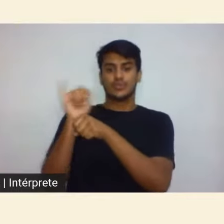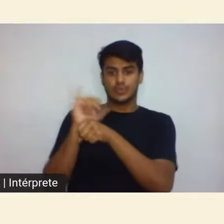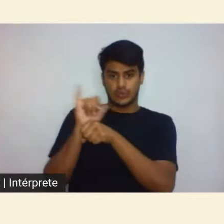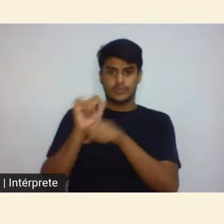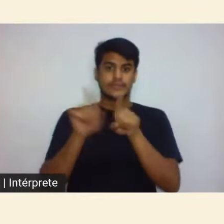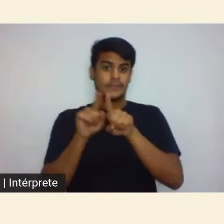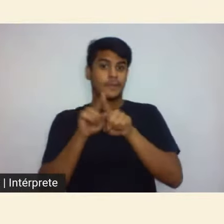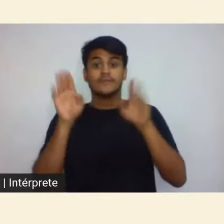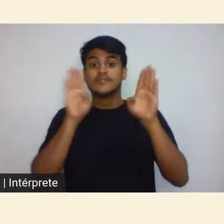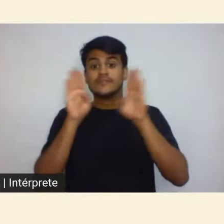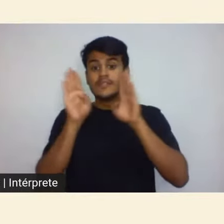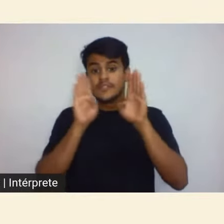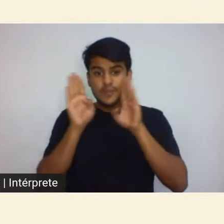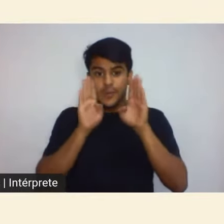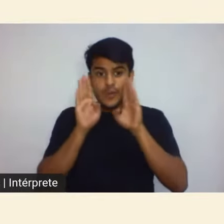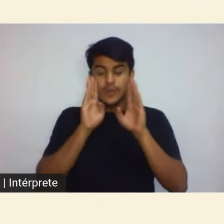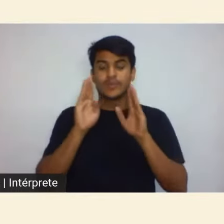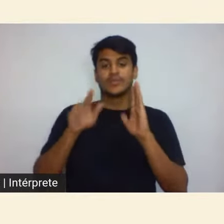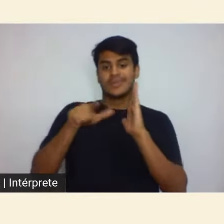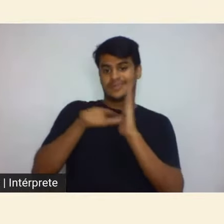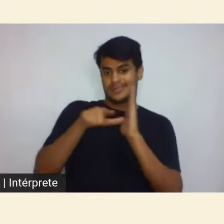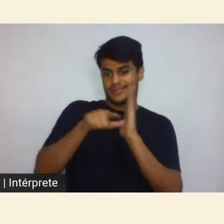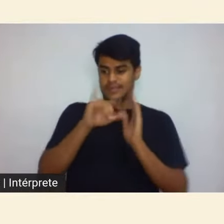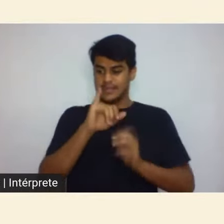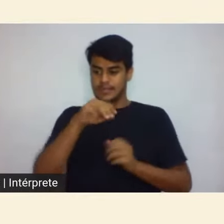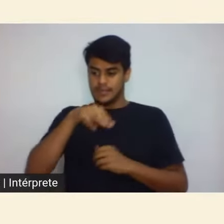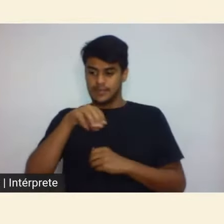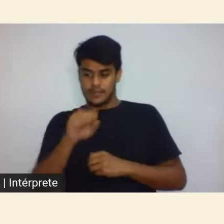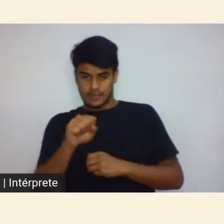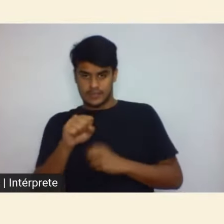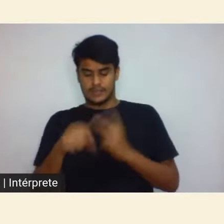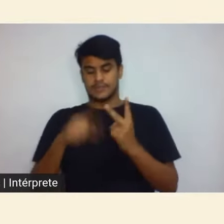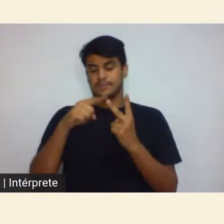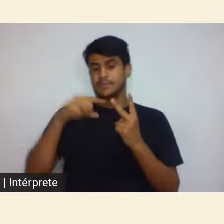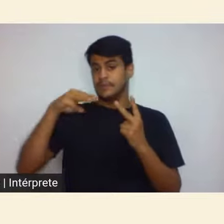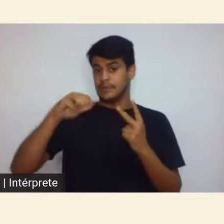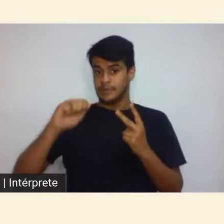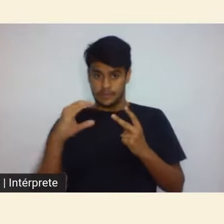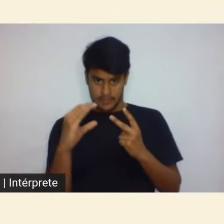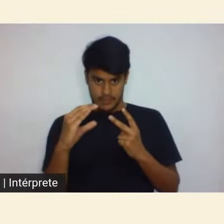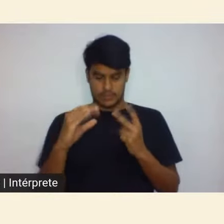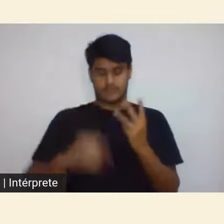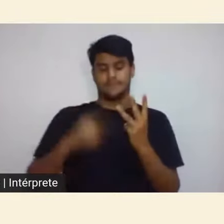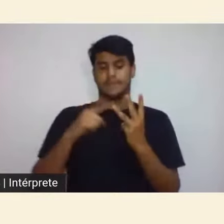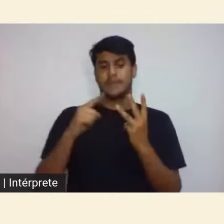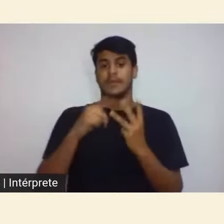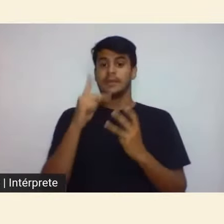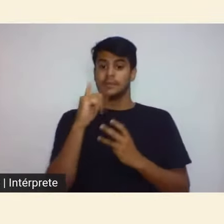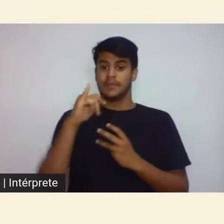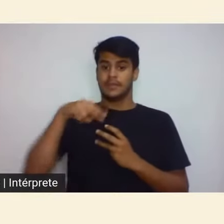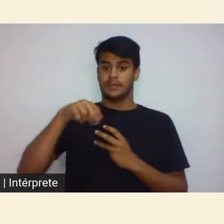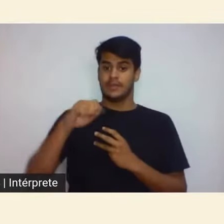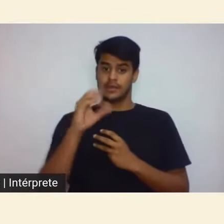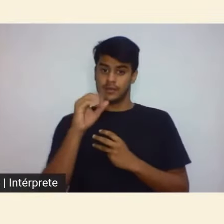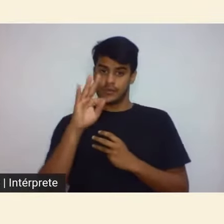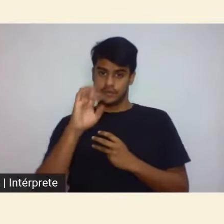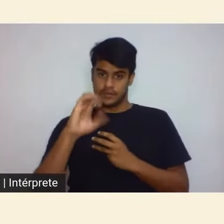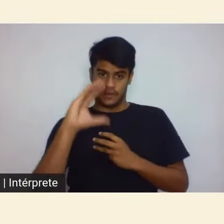Facebook do Instituto Moreira Salles, do MAC-USP e da Pinacoteca de São Paulo.